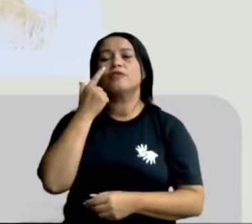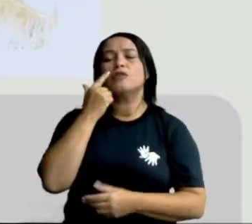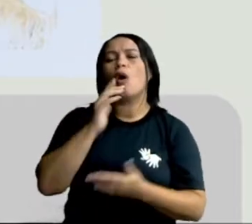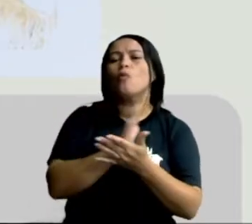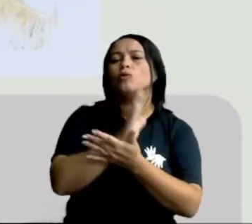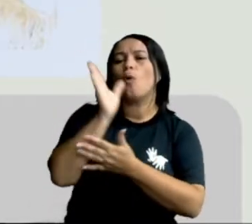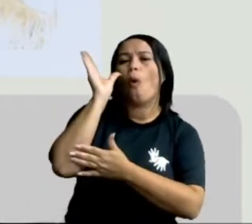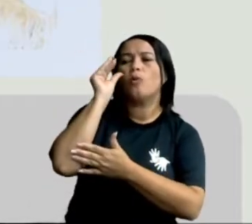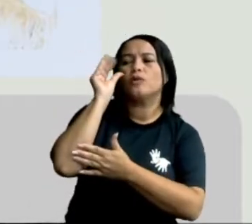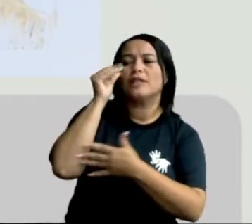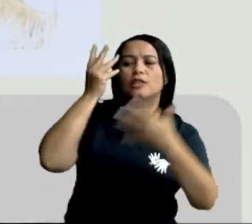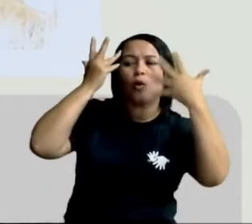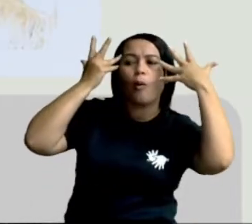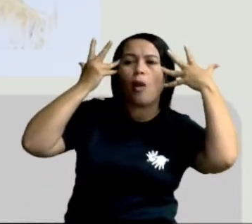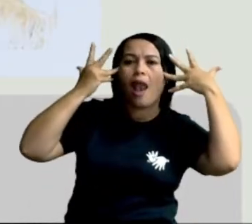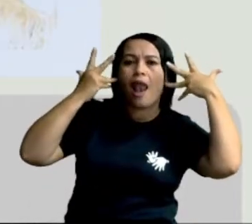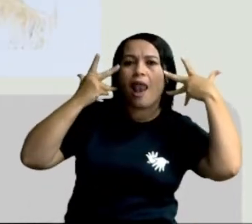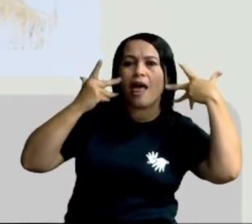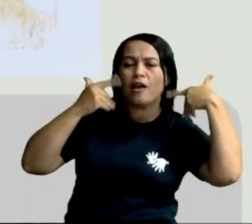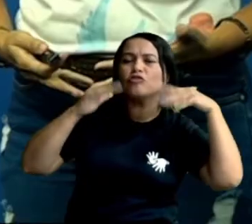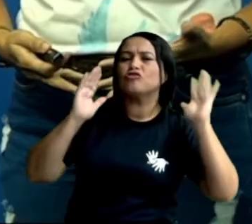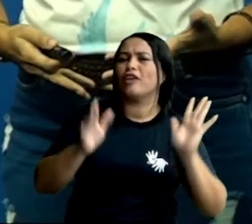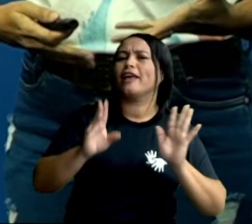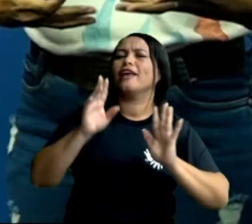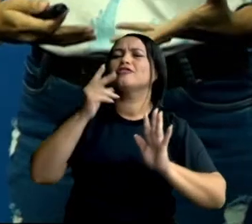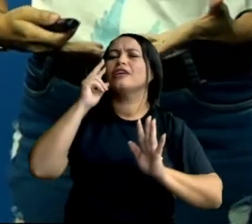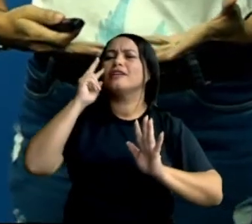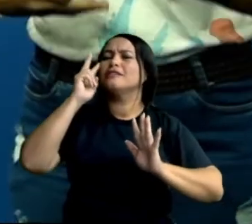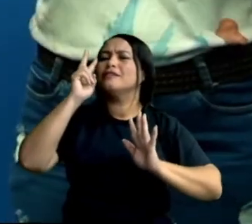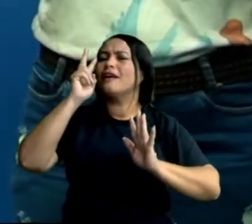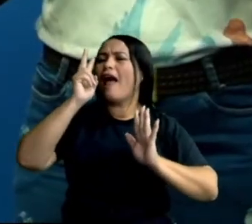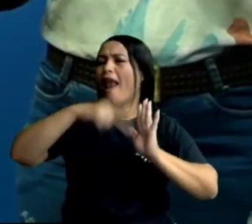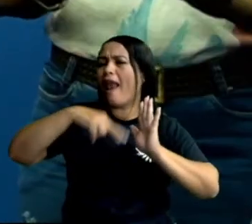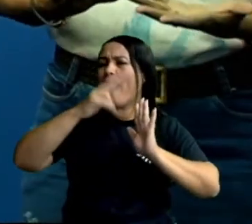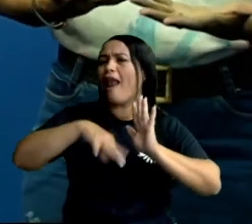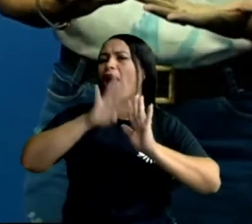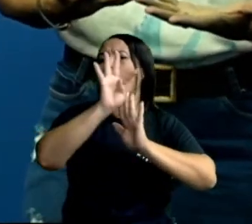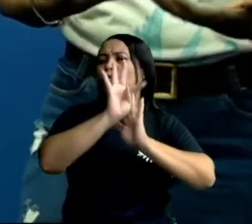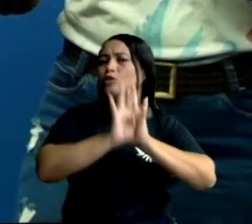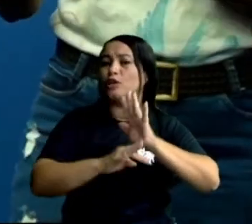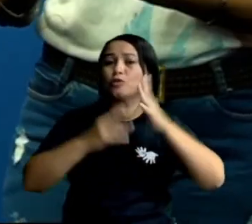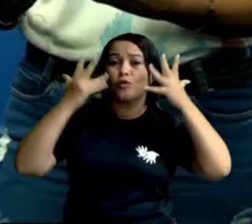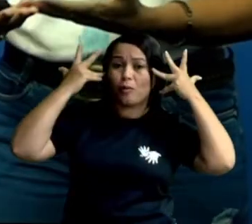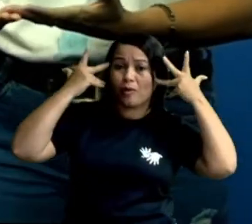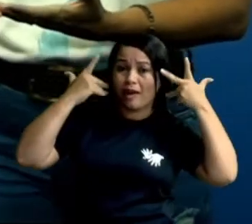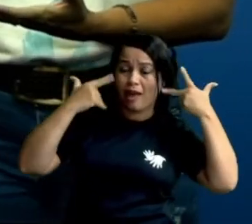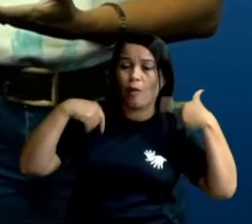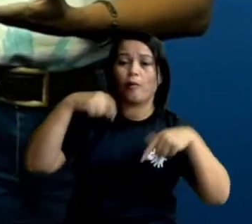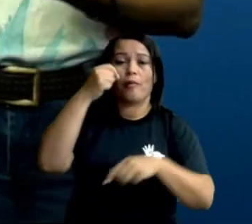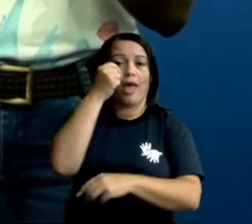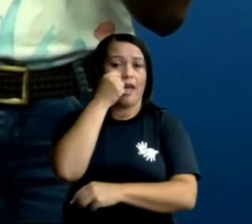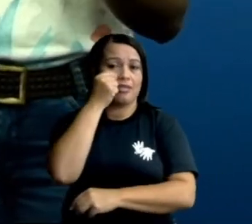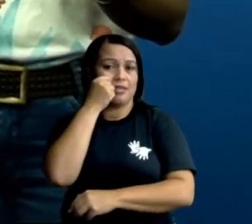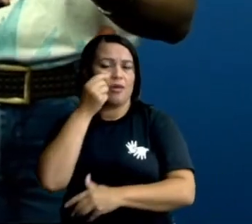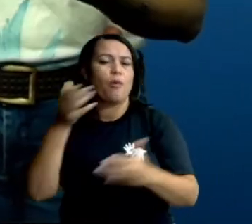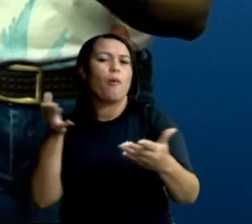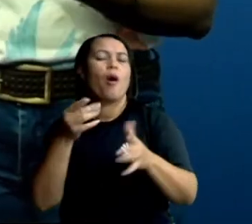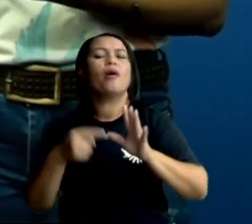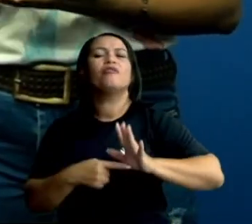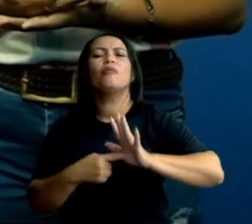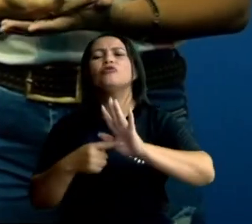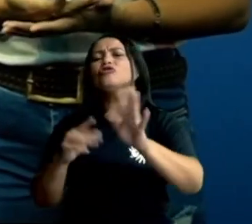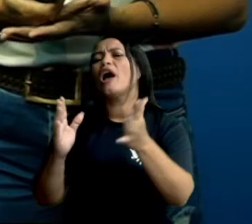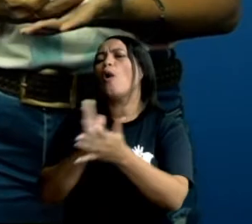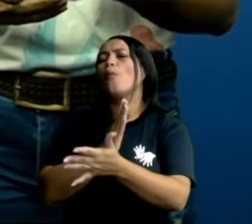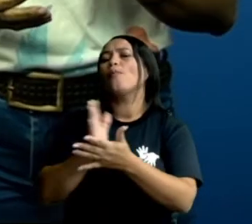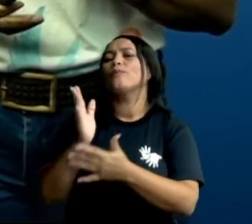Curiosidades sobre o leão. Já que a gente lê um texto sobre o leão e o ratinho, então eu trouxe para vocês